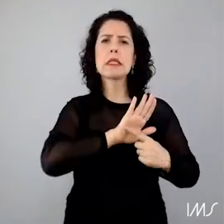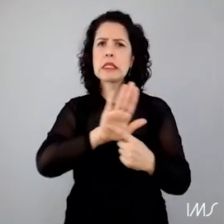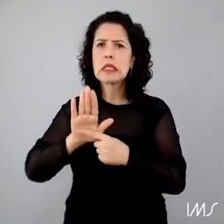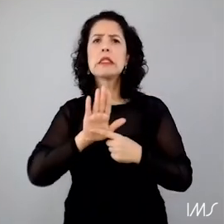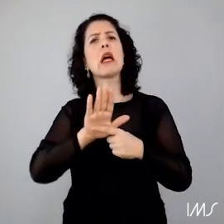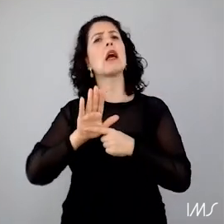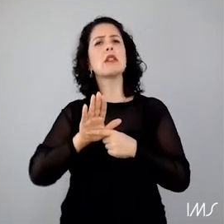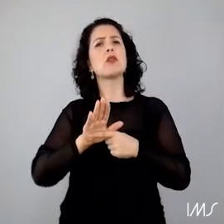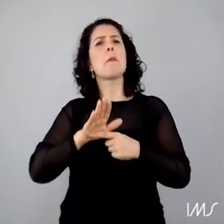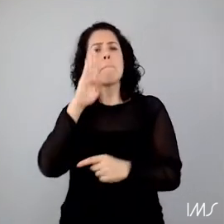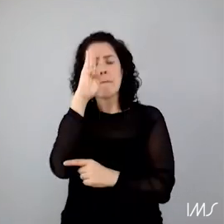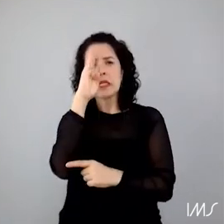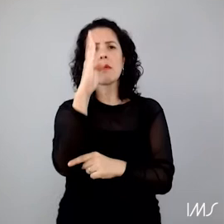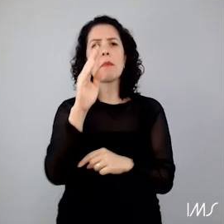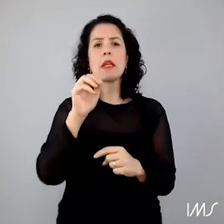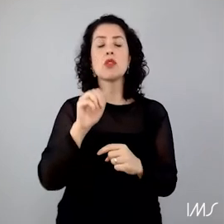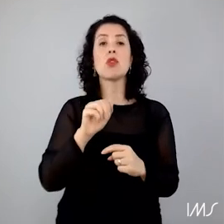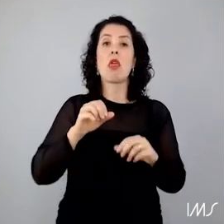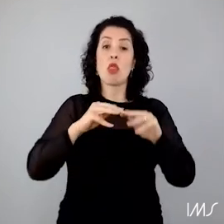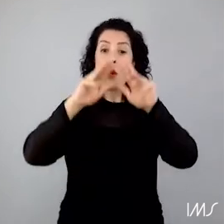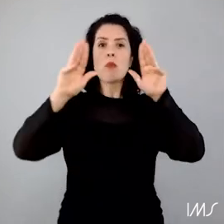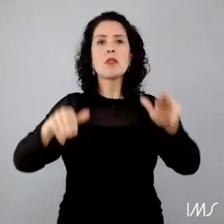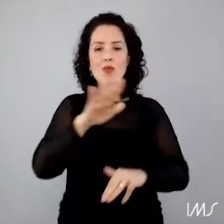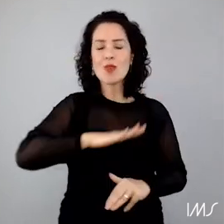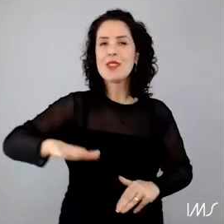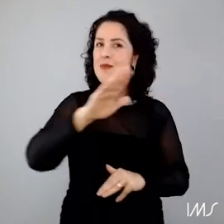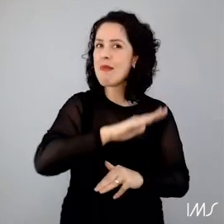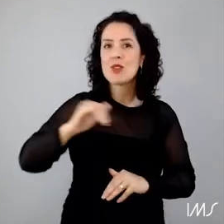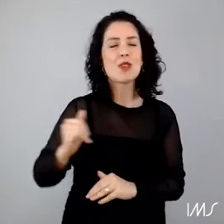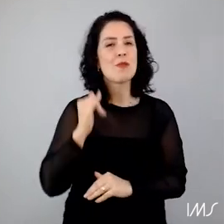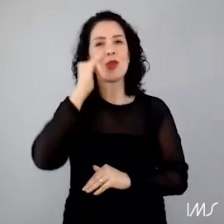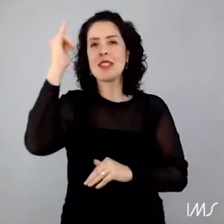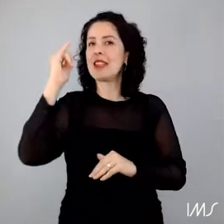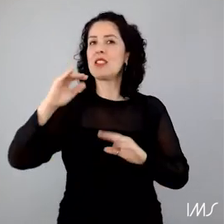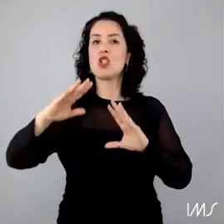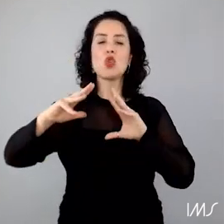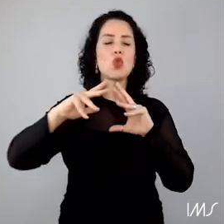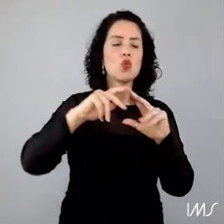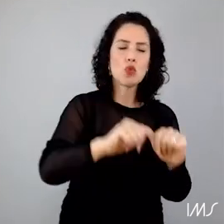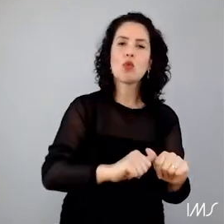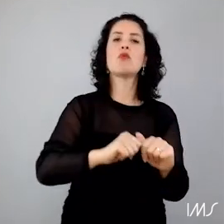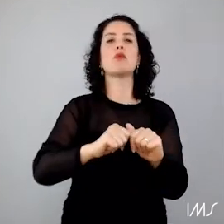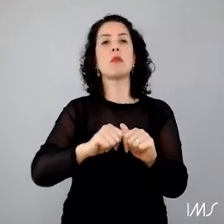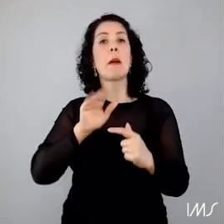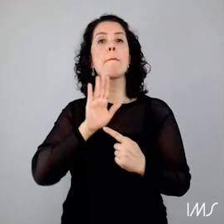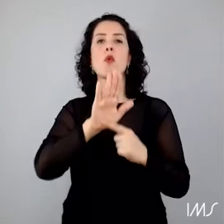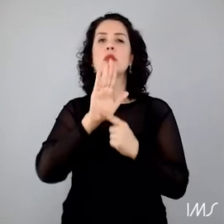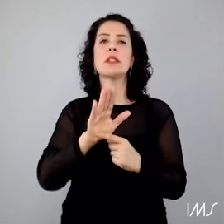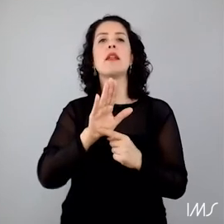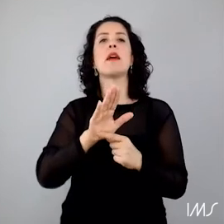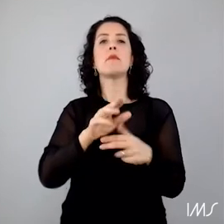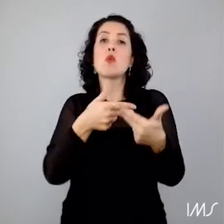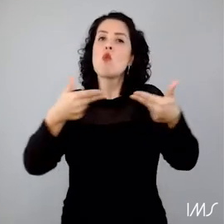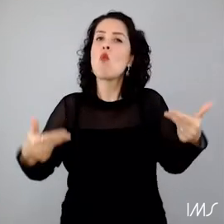apresentadas, em geral, nos museus, que eram os espaços mais importantes para a apresentação da